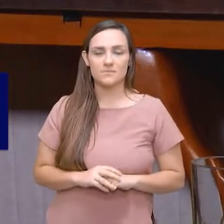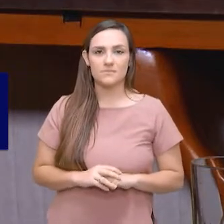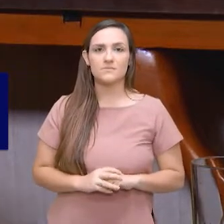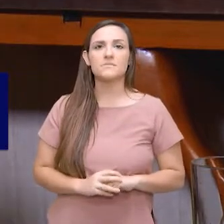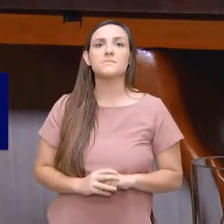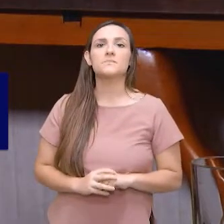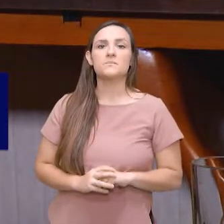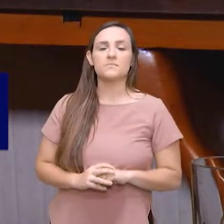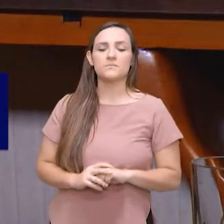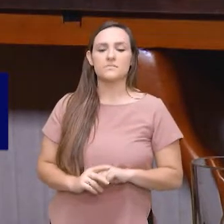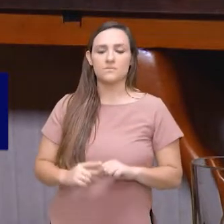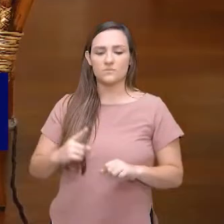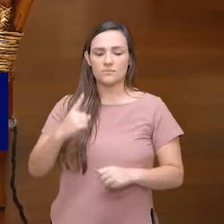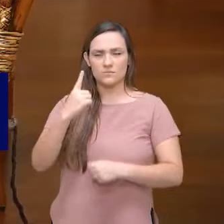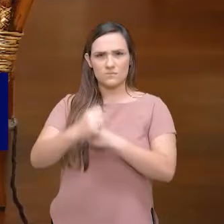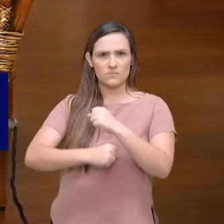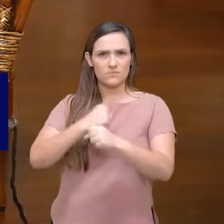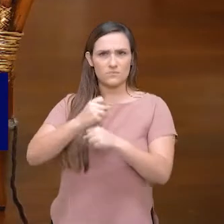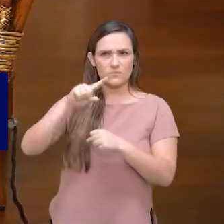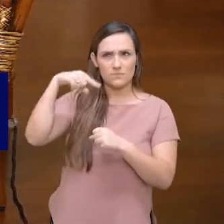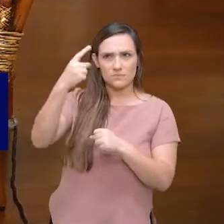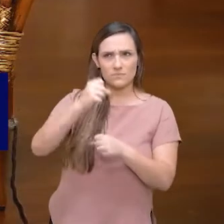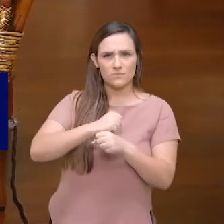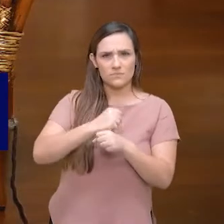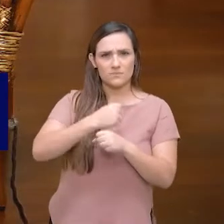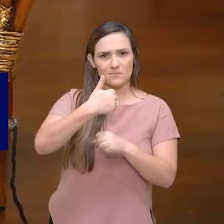que no ano seguinte,